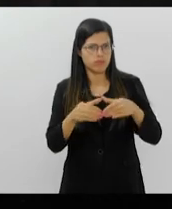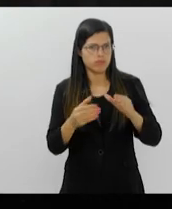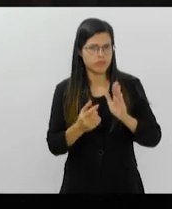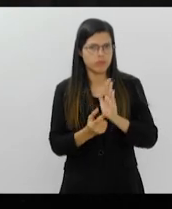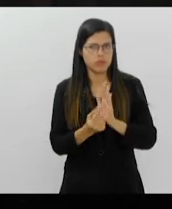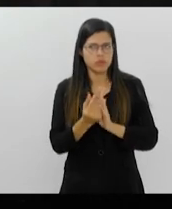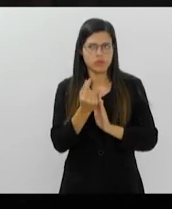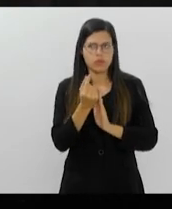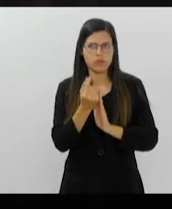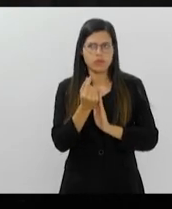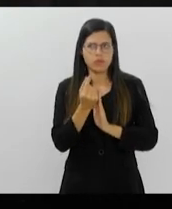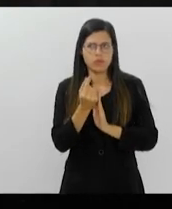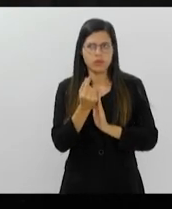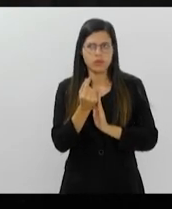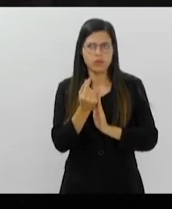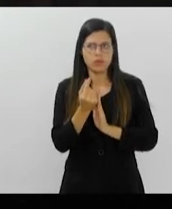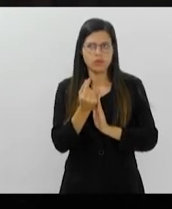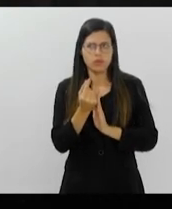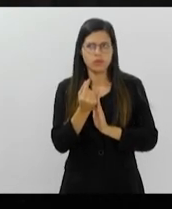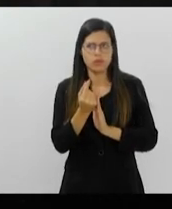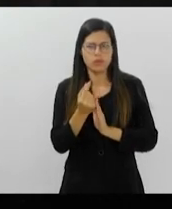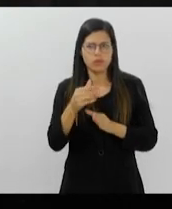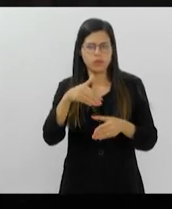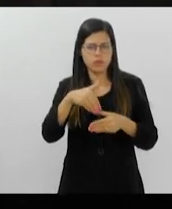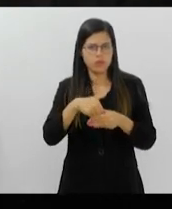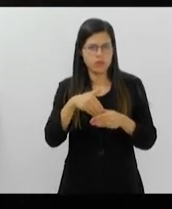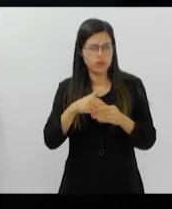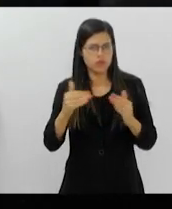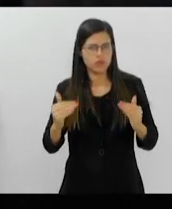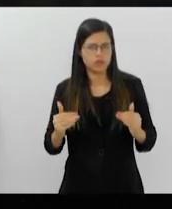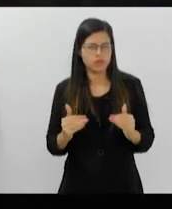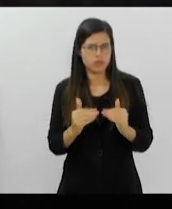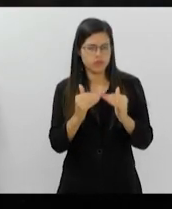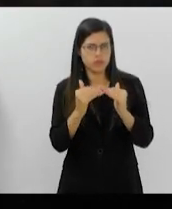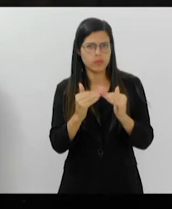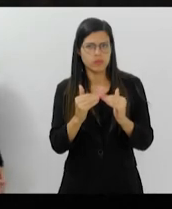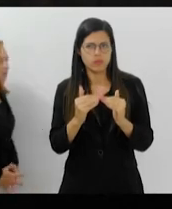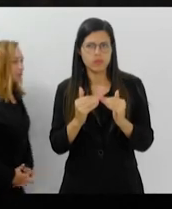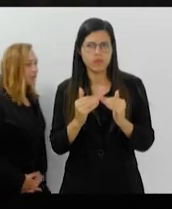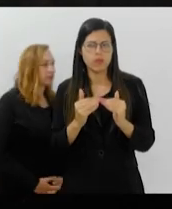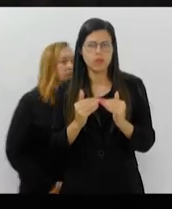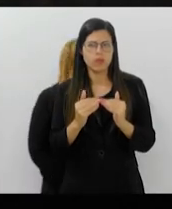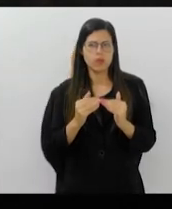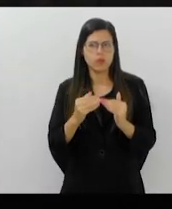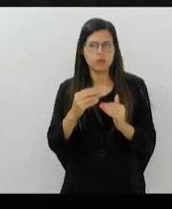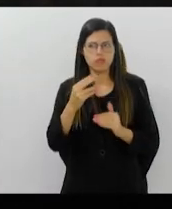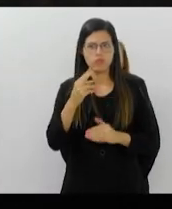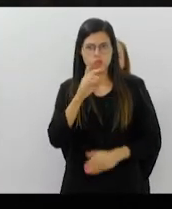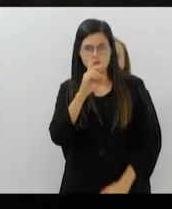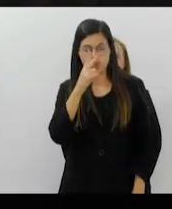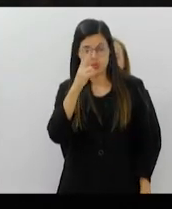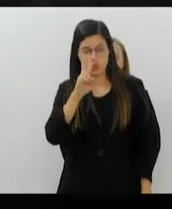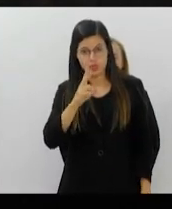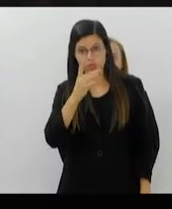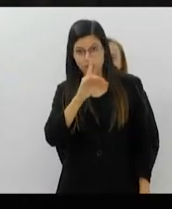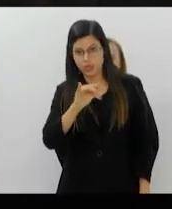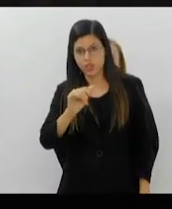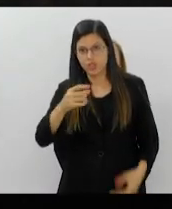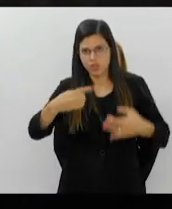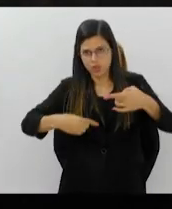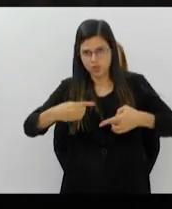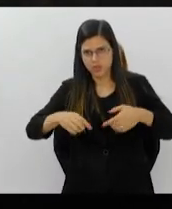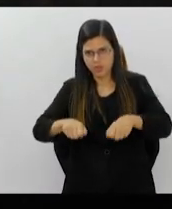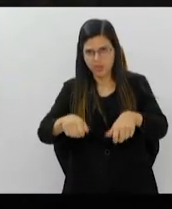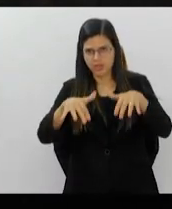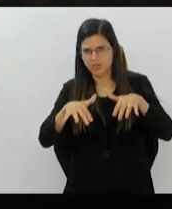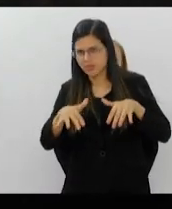Orçamento, isto é, teve voto favorável. E vem 2 dias para discussão em plenário,